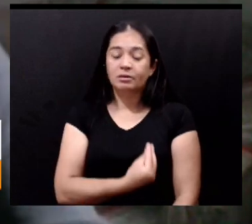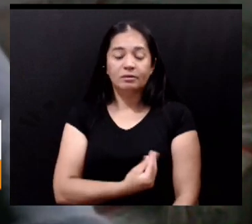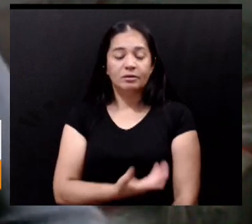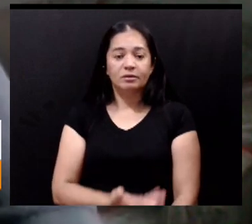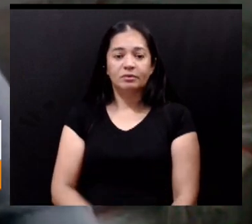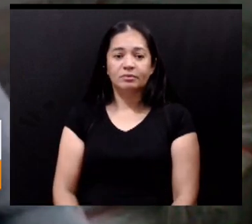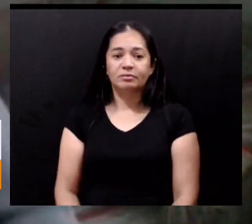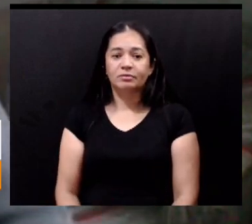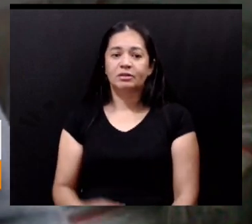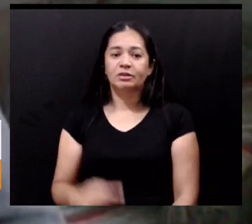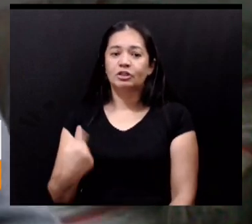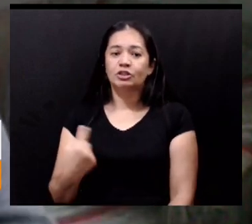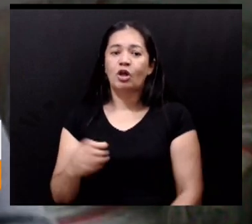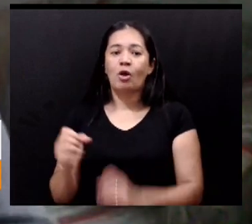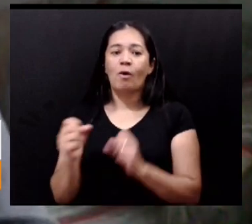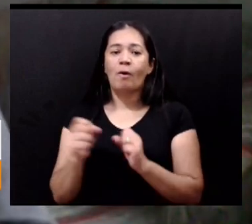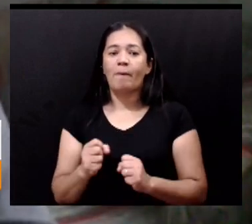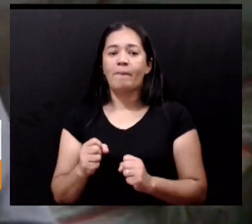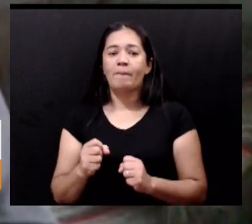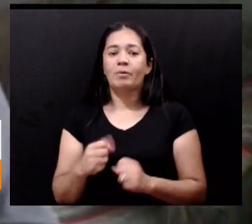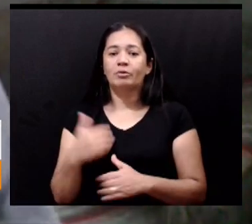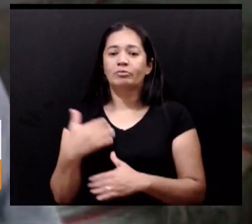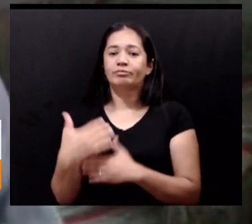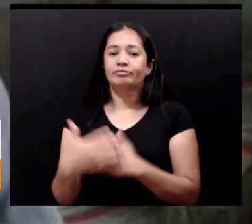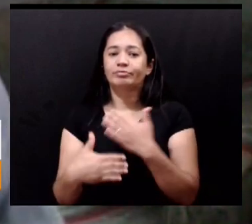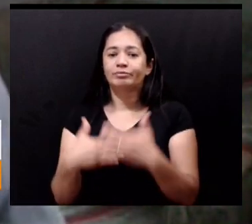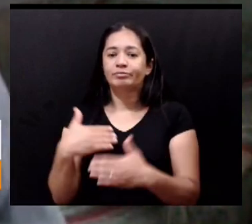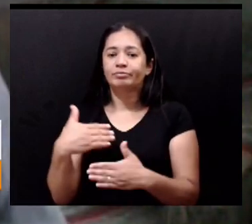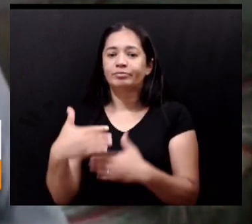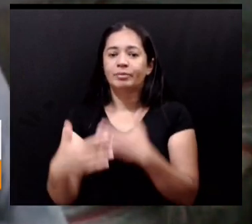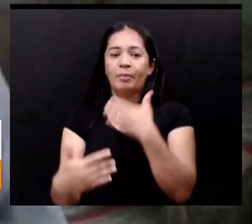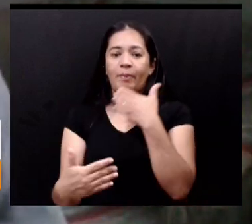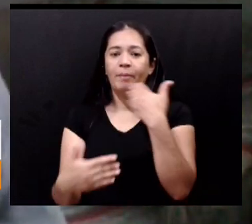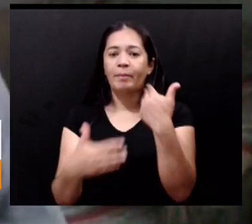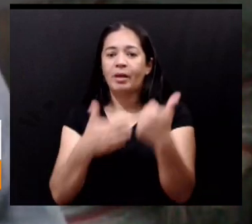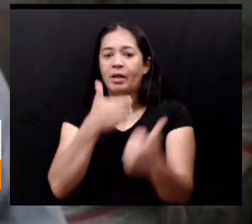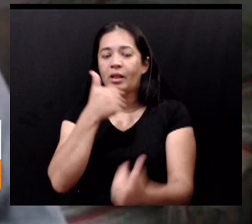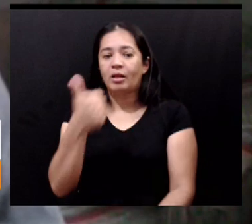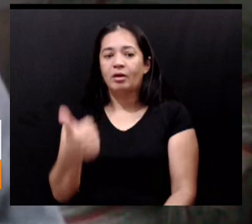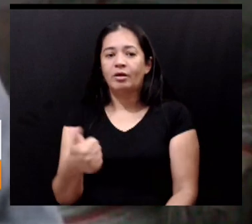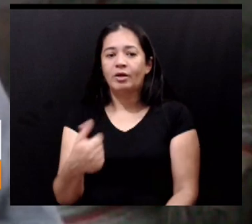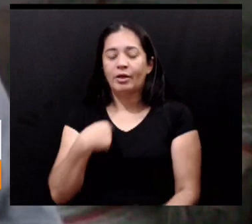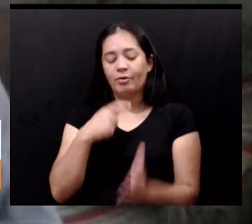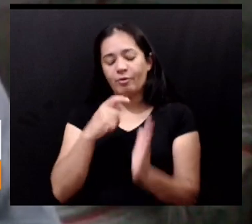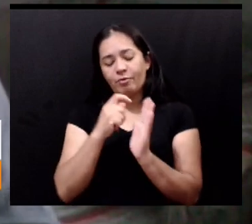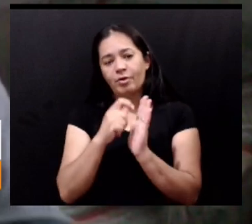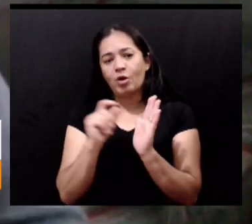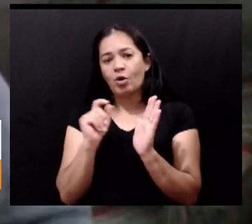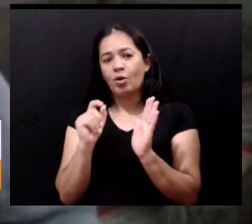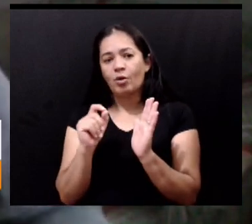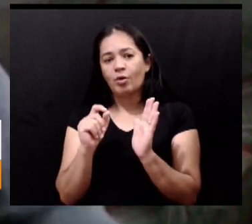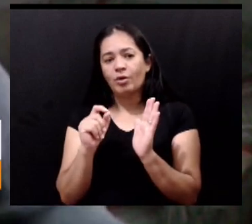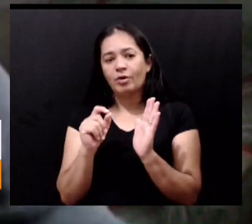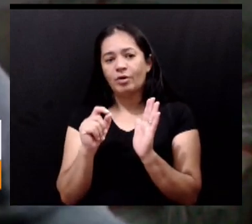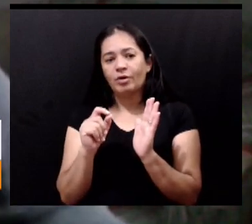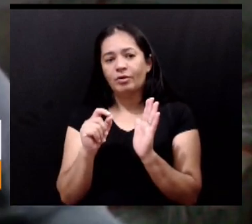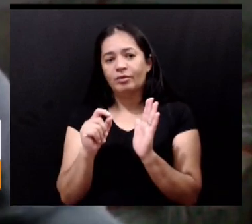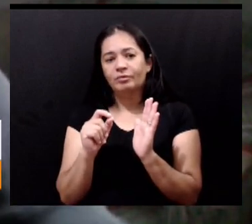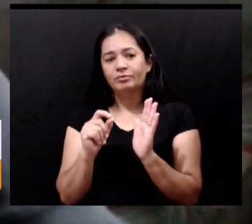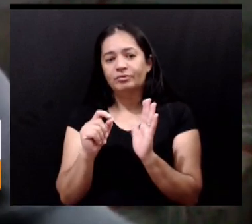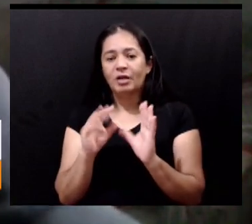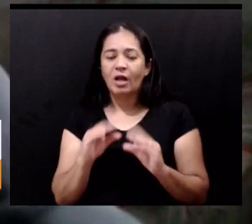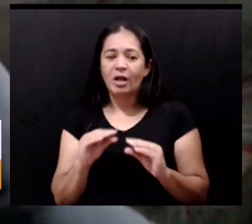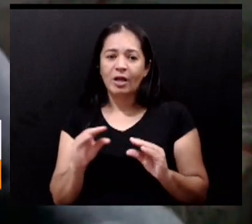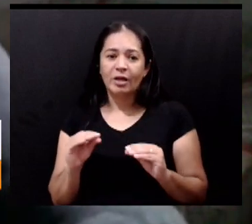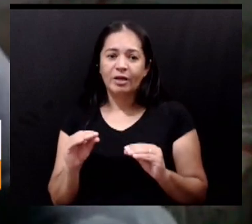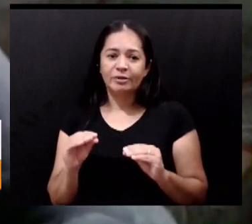pode escalando melhor. Eu anotei aqui essa acomodação das ausências, vai